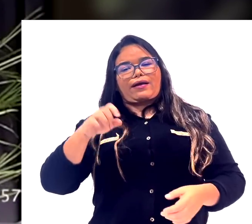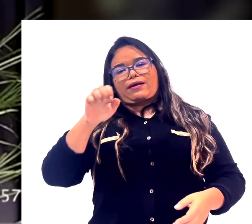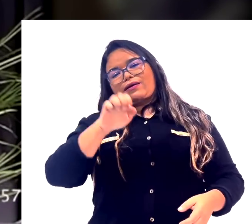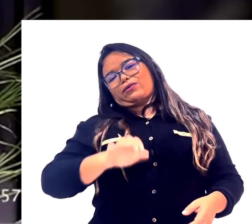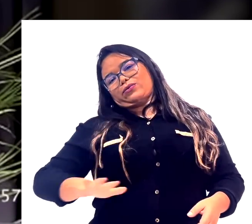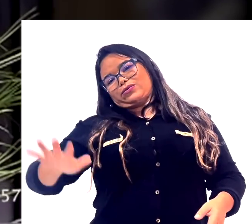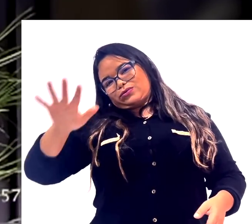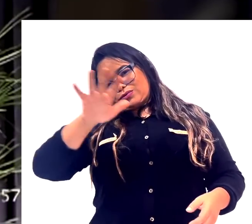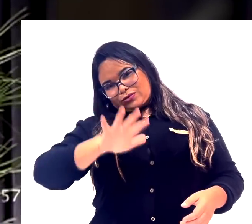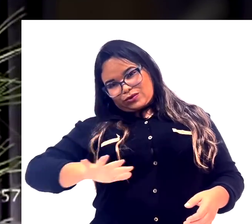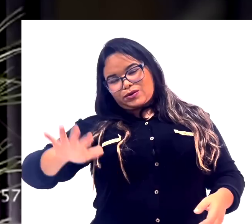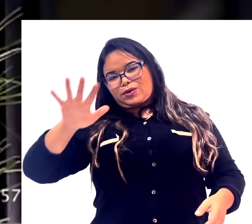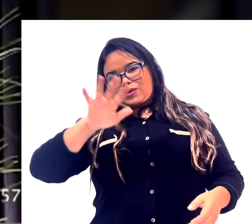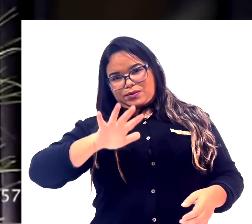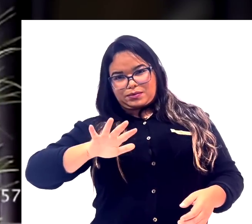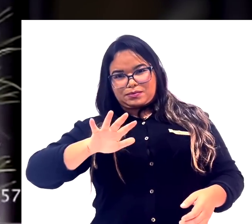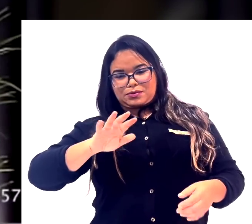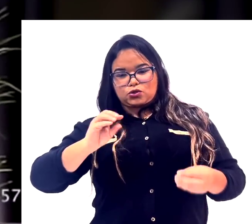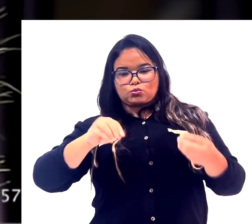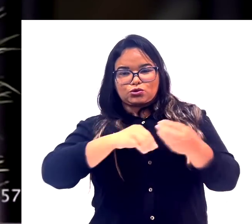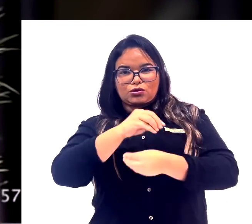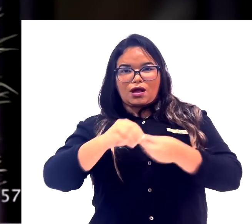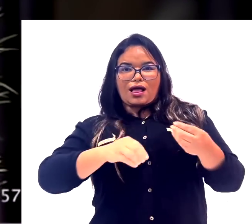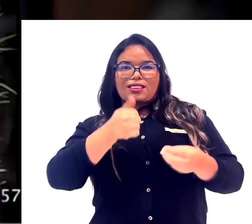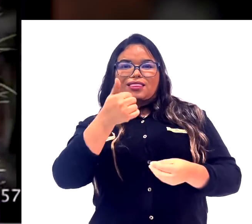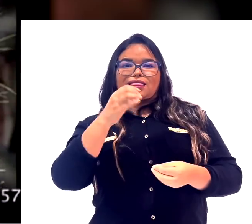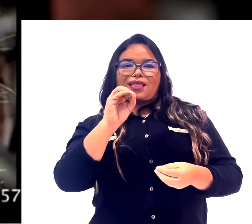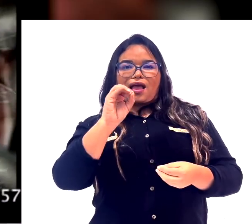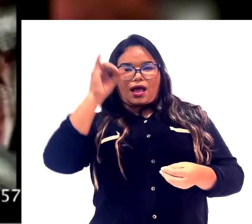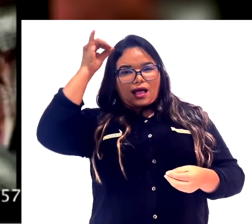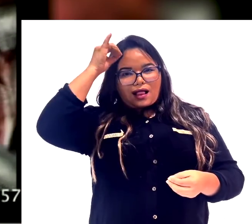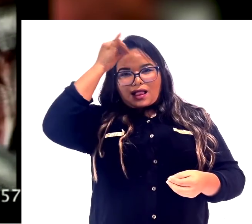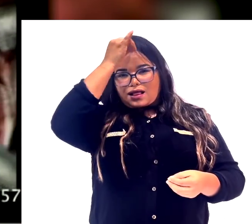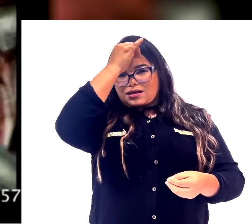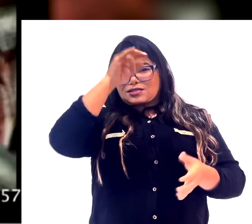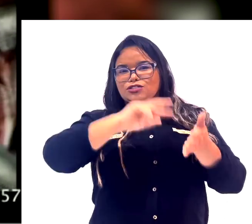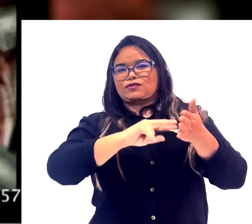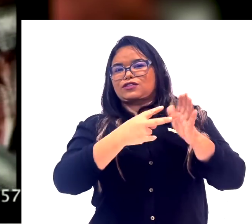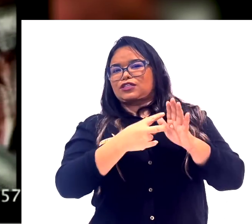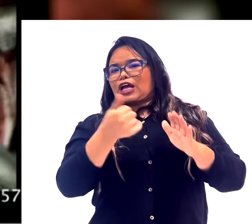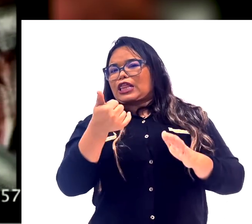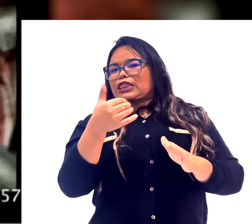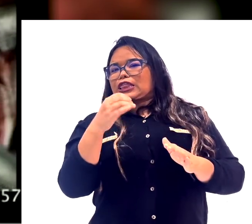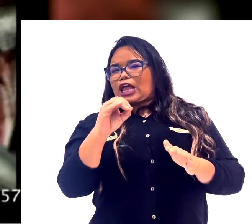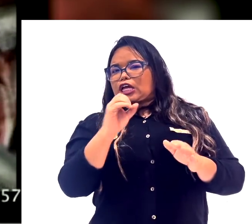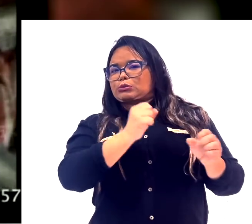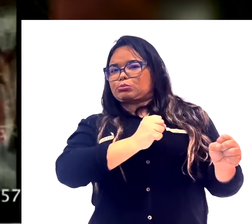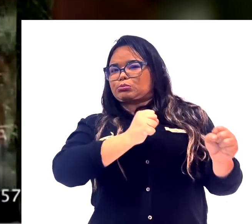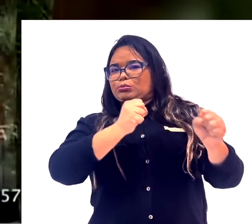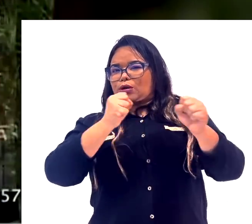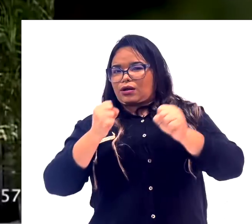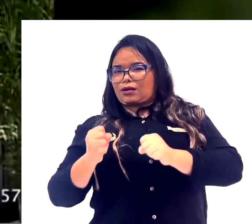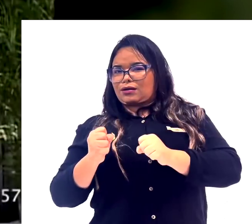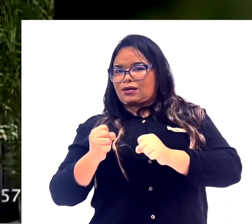10. Ele tem que aparecer entre os 10. E todos os 10 estão lá quando se